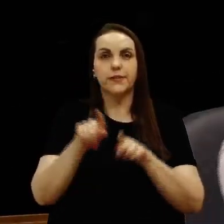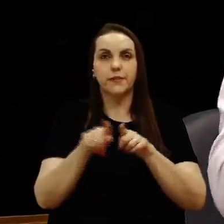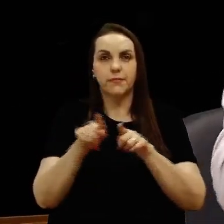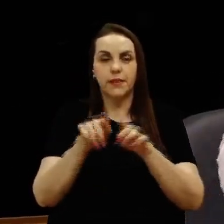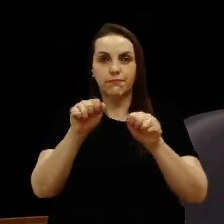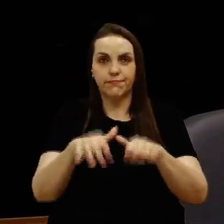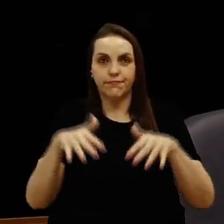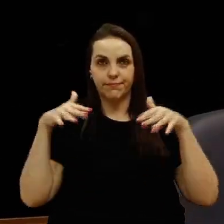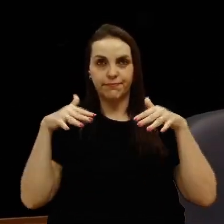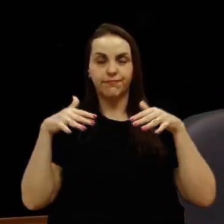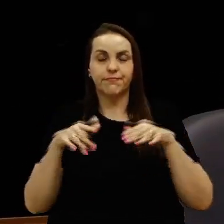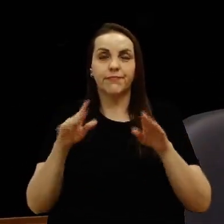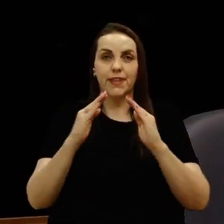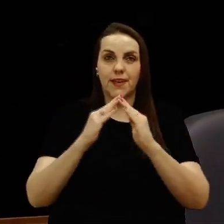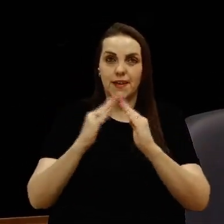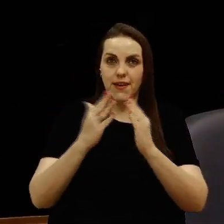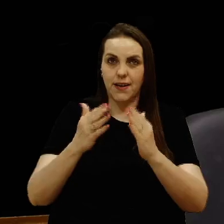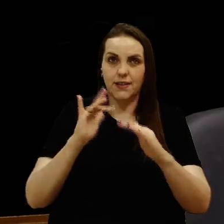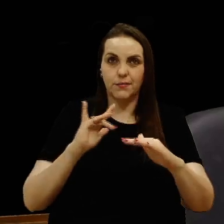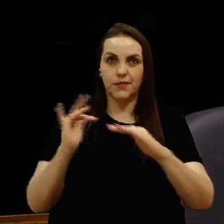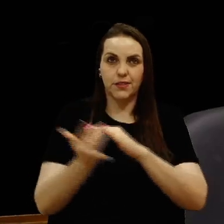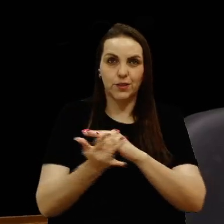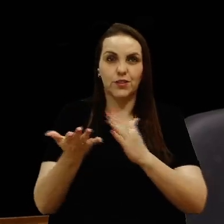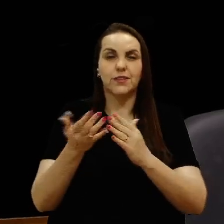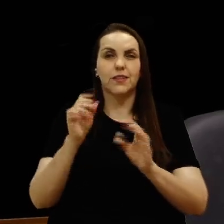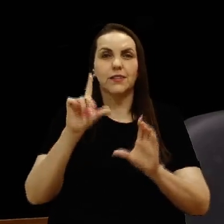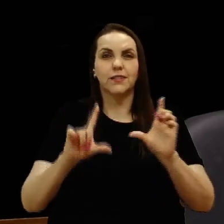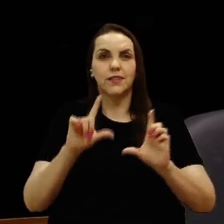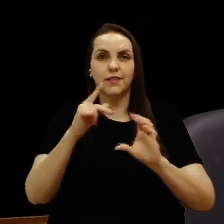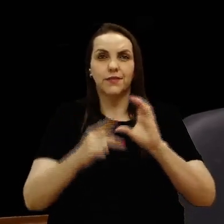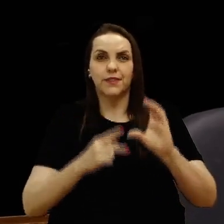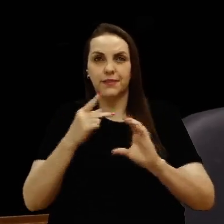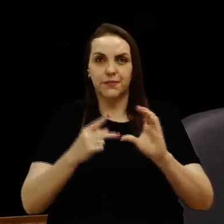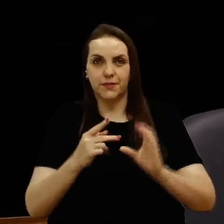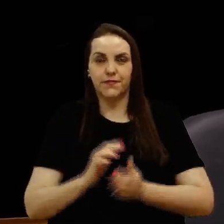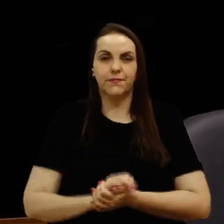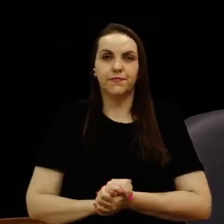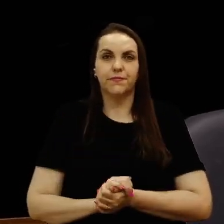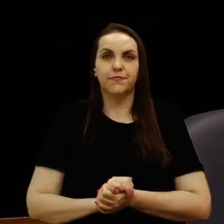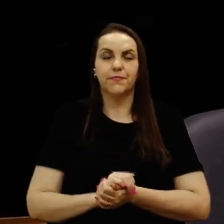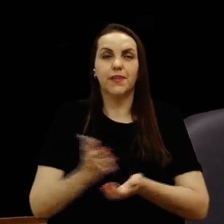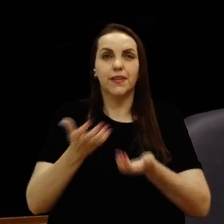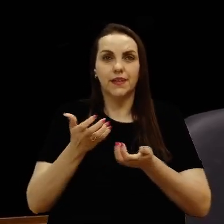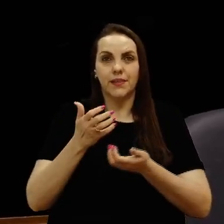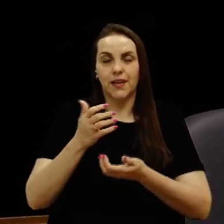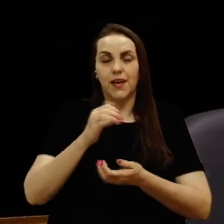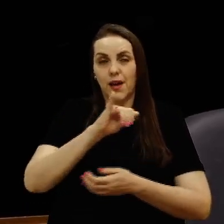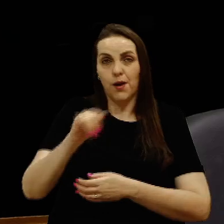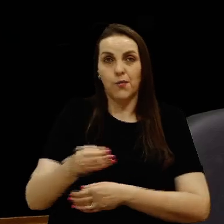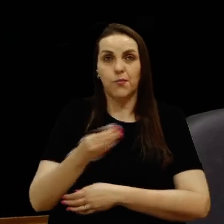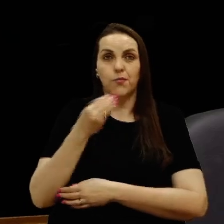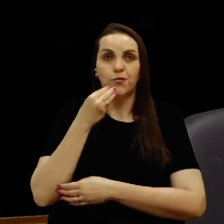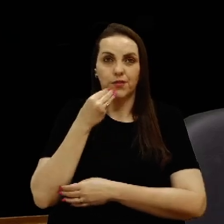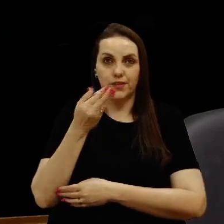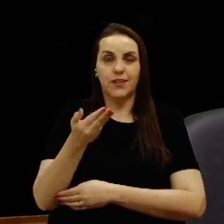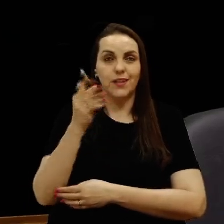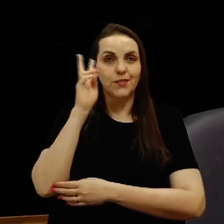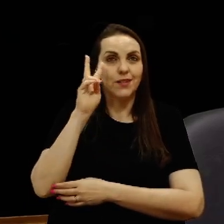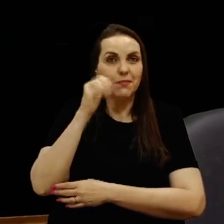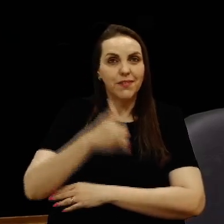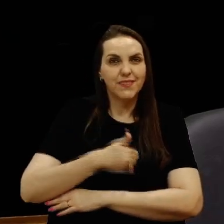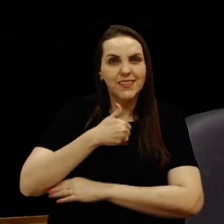acompanha de casa pelas redes sociais e pela TV Câmara. Presidente, queria aproveitar essa oportunidade para lembrar do aniversário de uma grande amiga